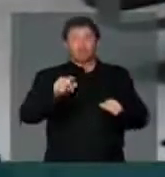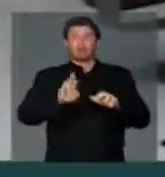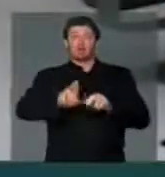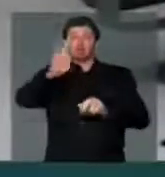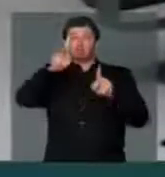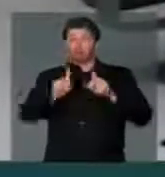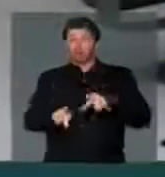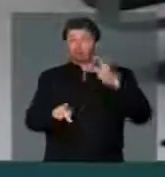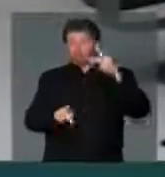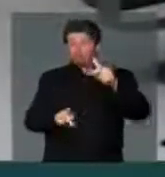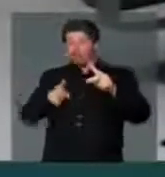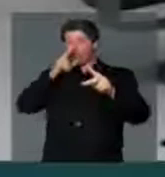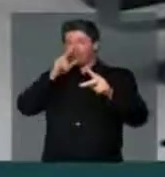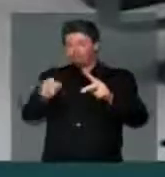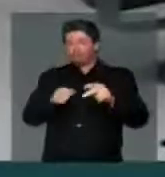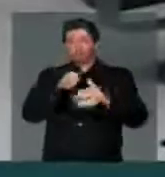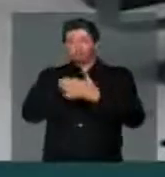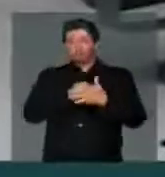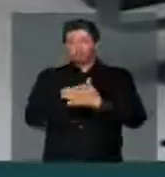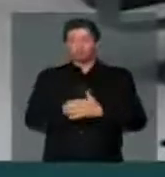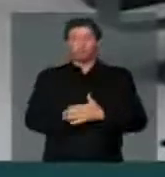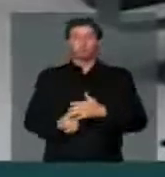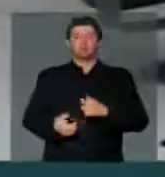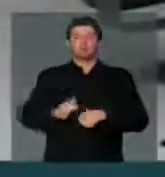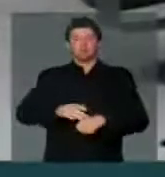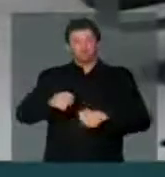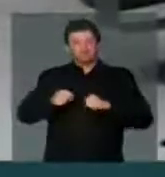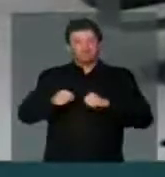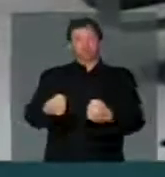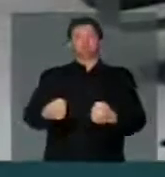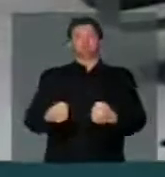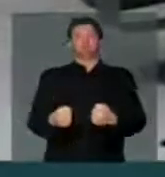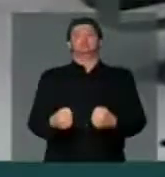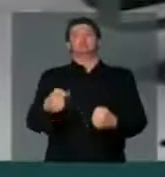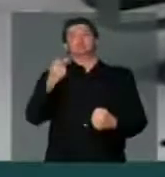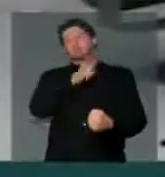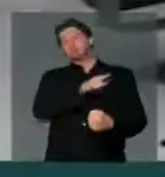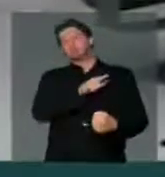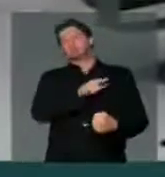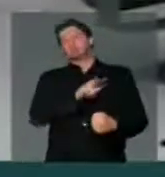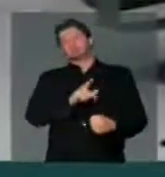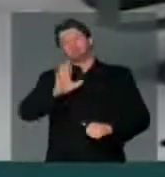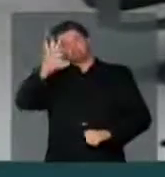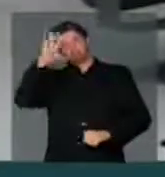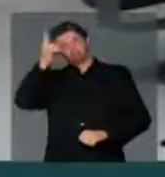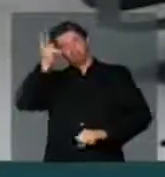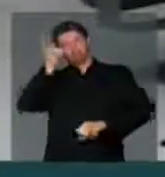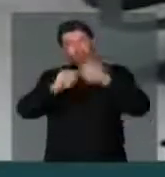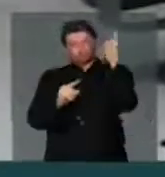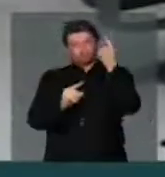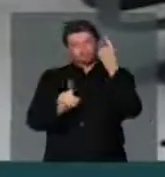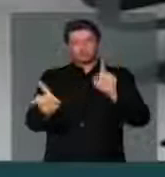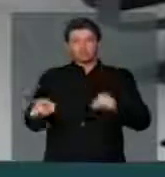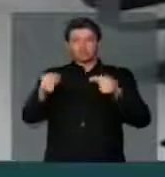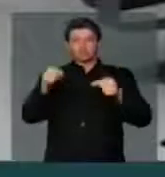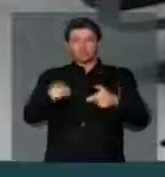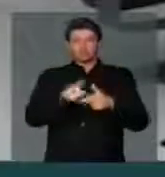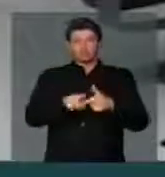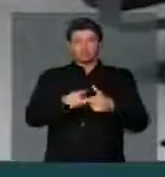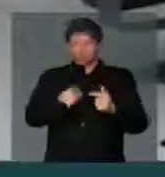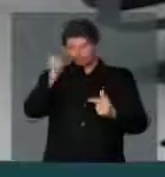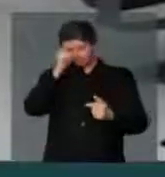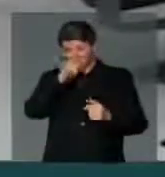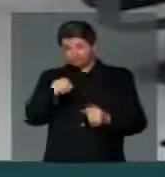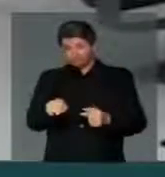povo, representar o Brasil e lutar de uma forma muito combativa para conseguirmos superar esses desafios, essas dificuldades